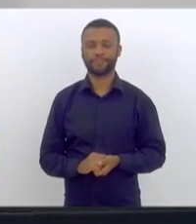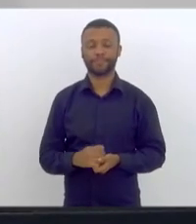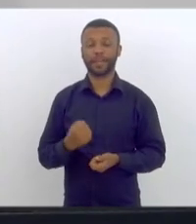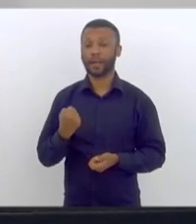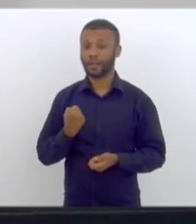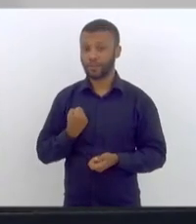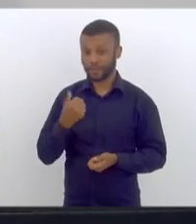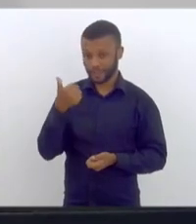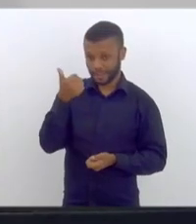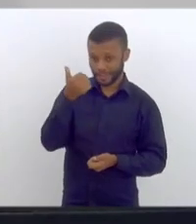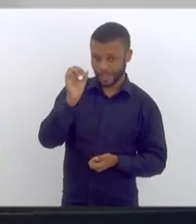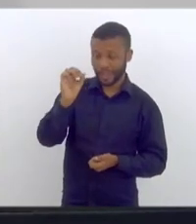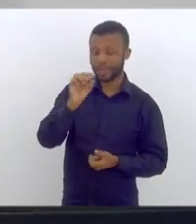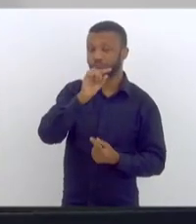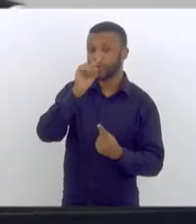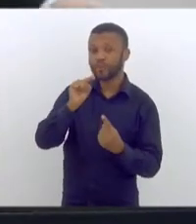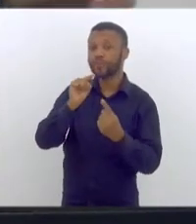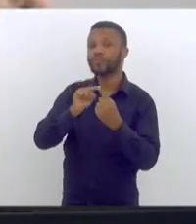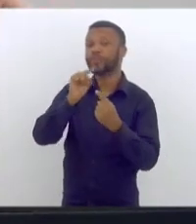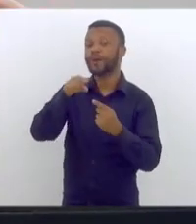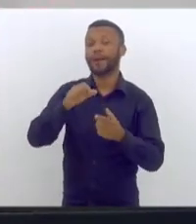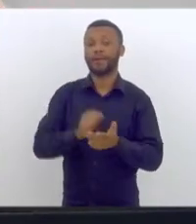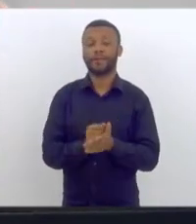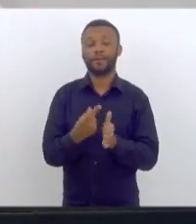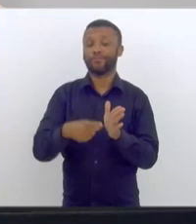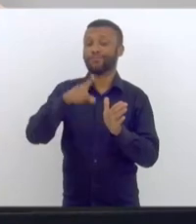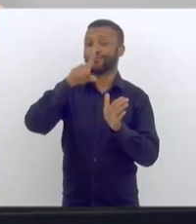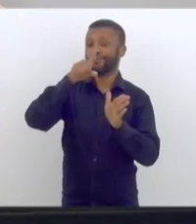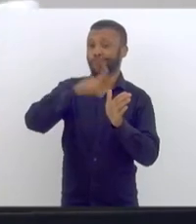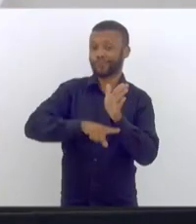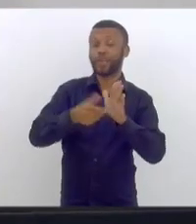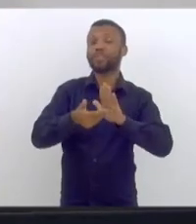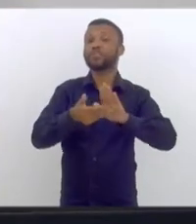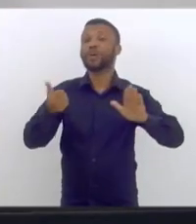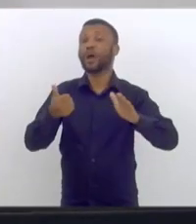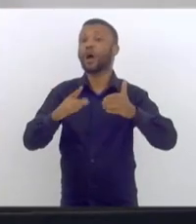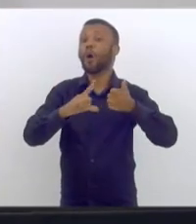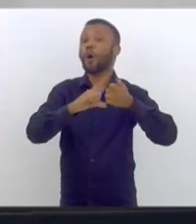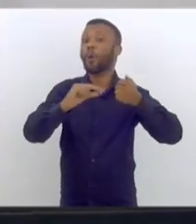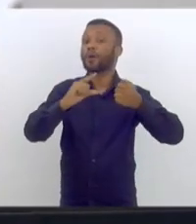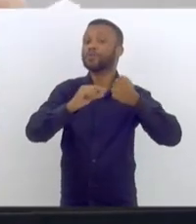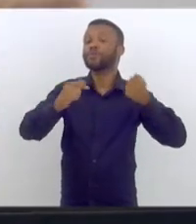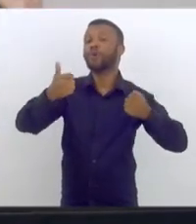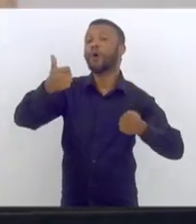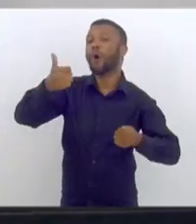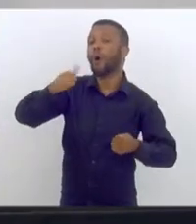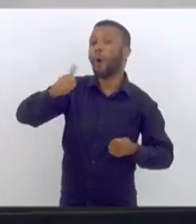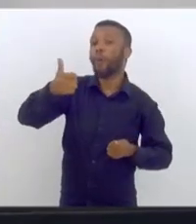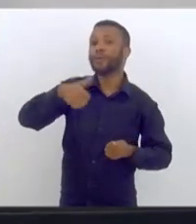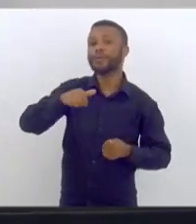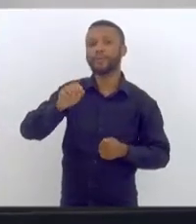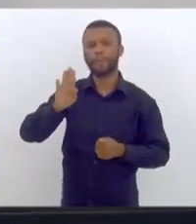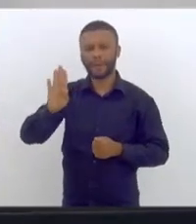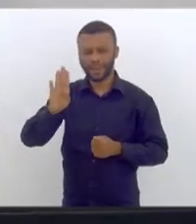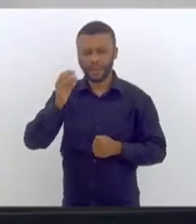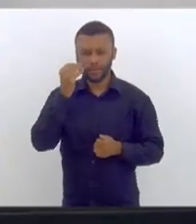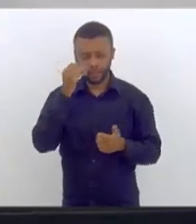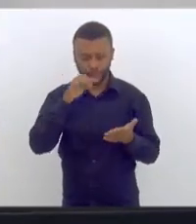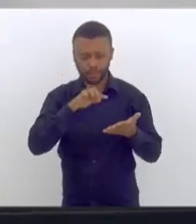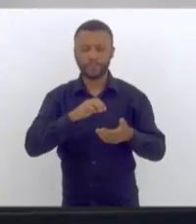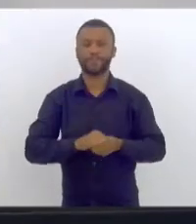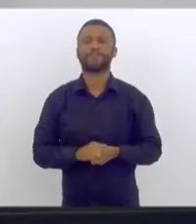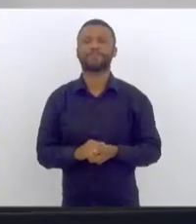é suprimindo o artigo 11b deixa eu pegar o artigo 11:30